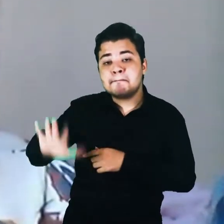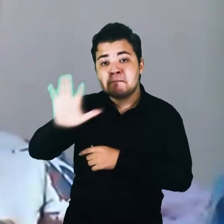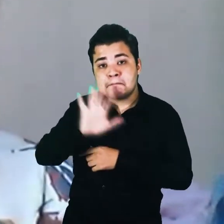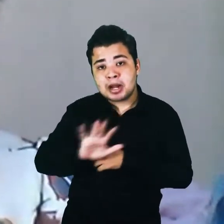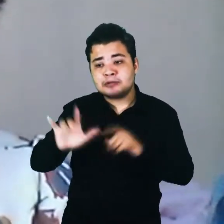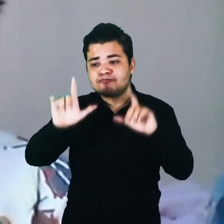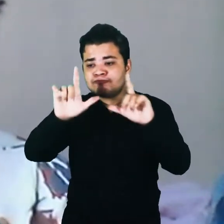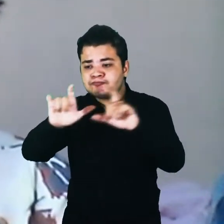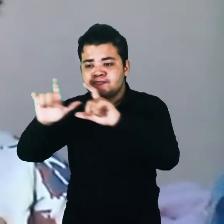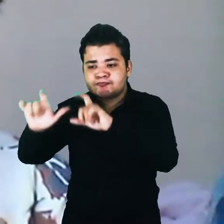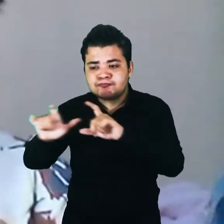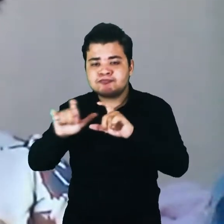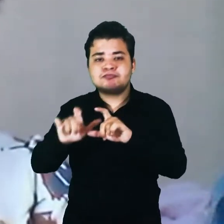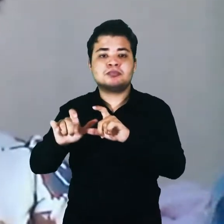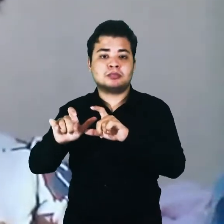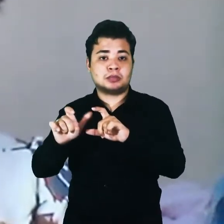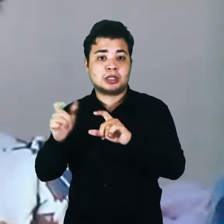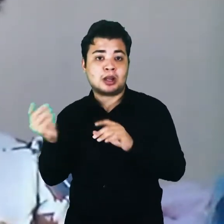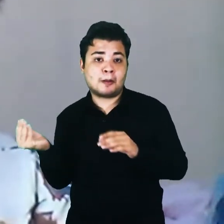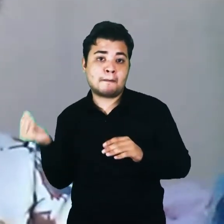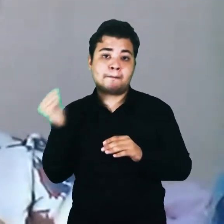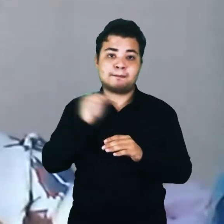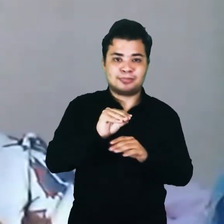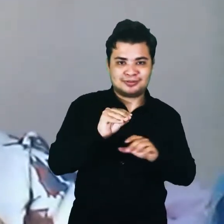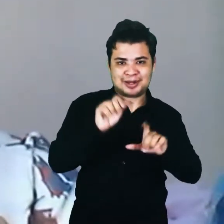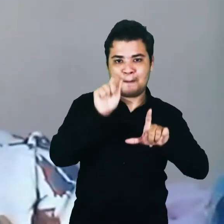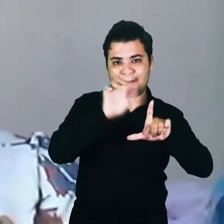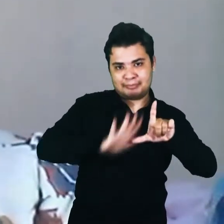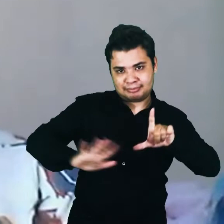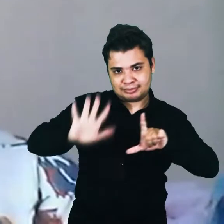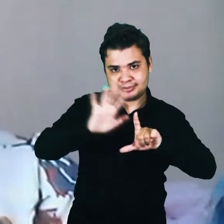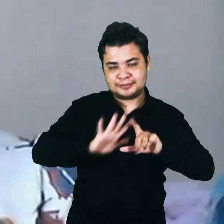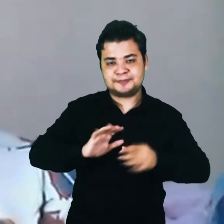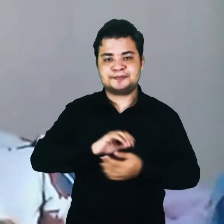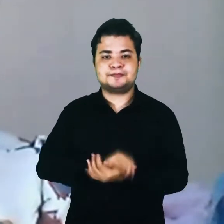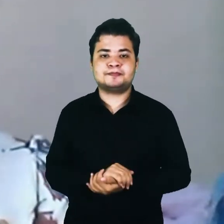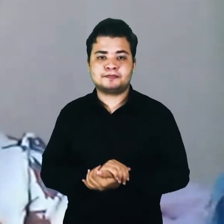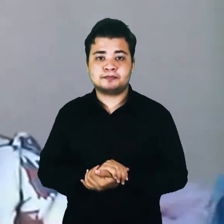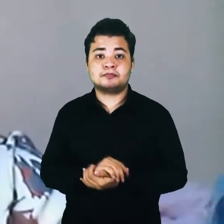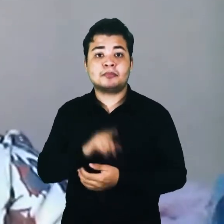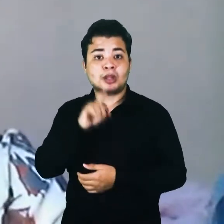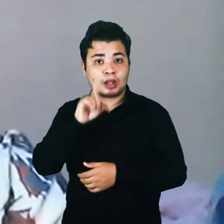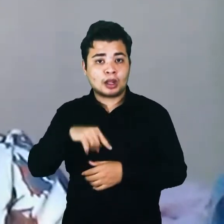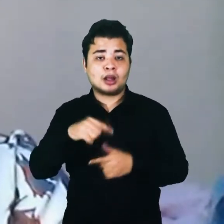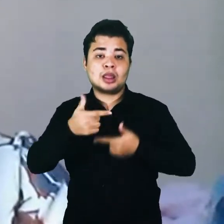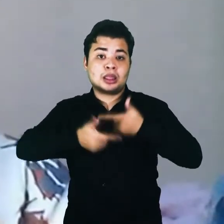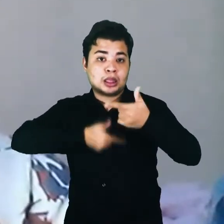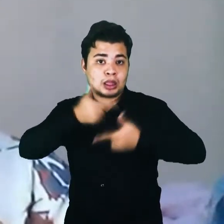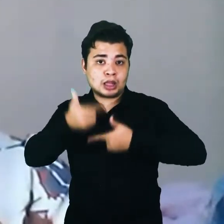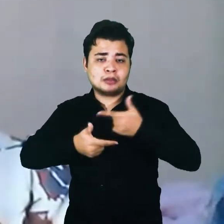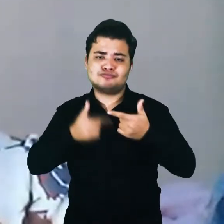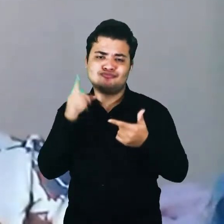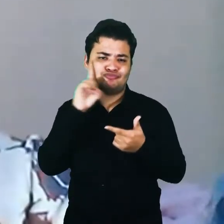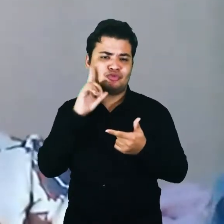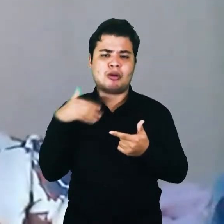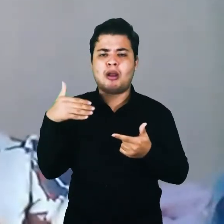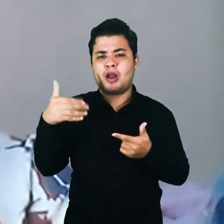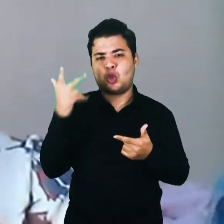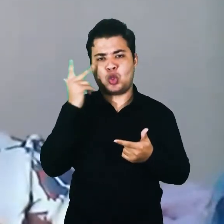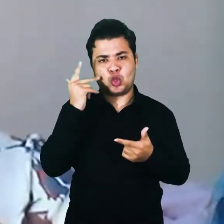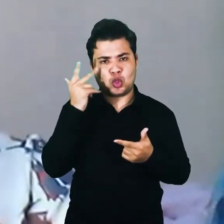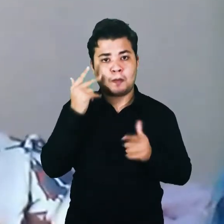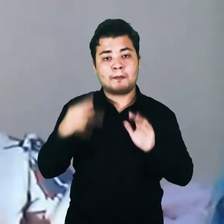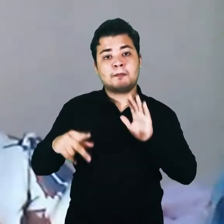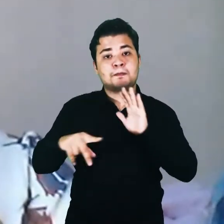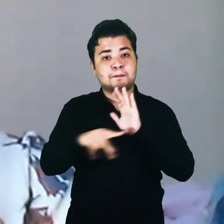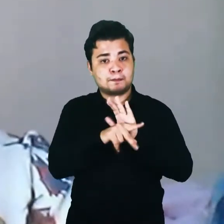dessa planta e para disponibilizar isso. Então, essas são tarefas cotidianas, né, a